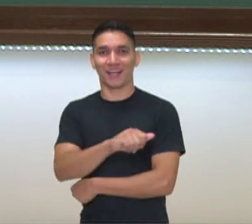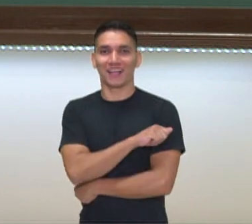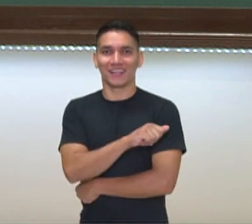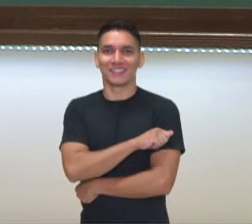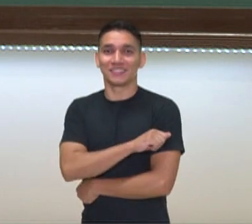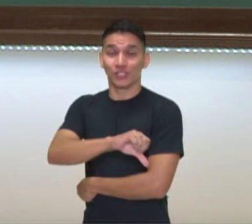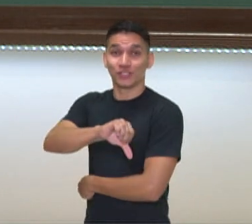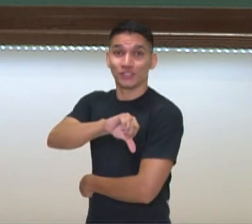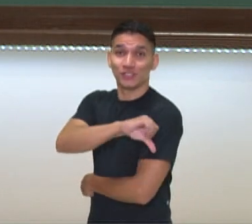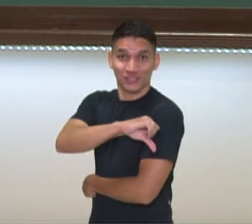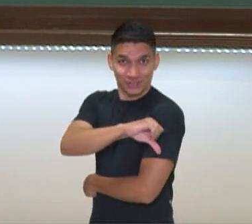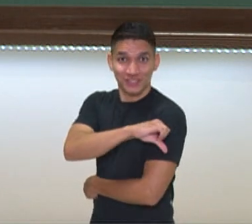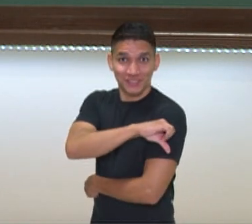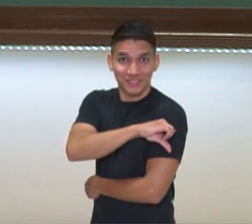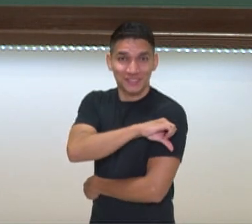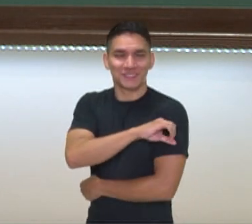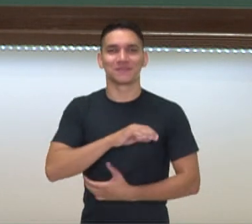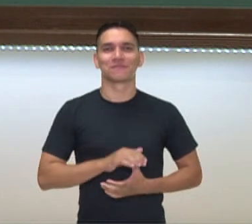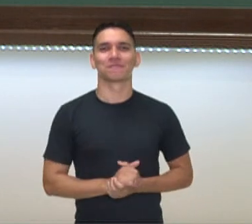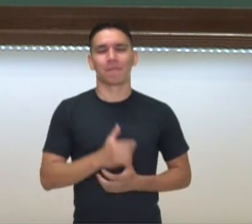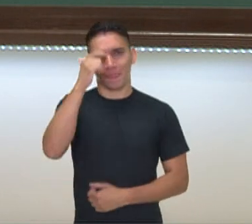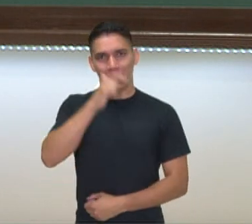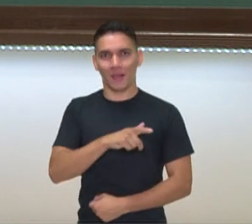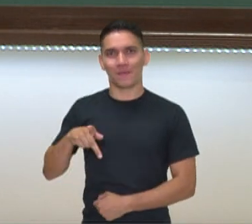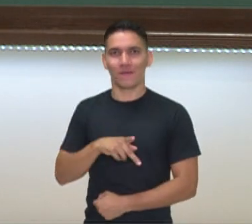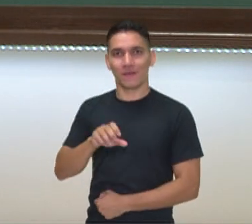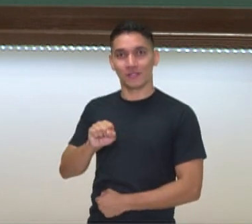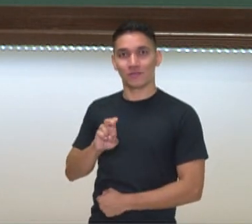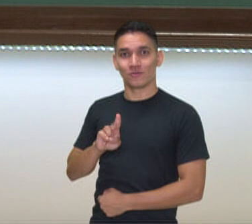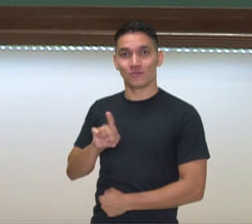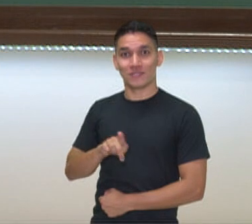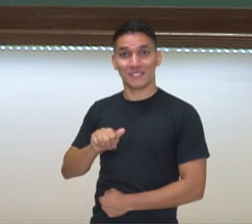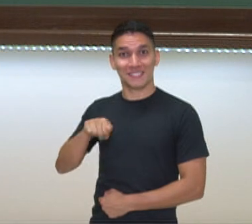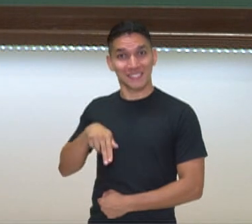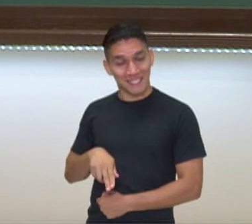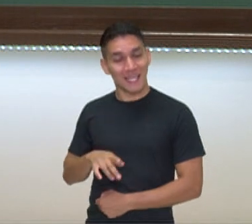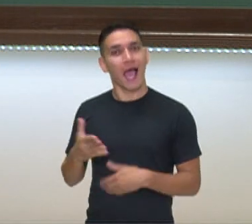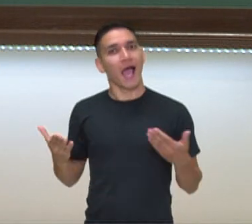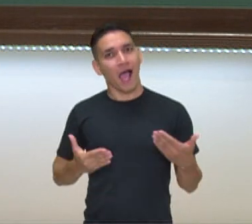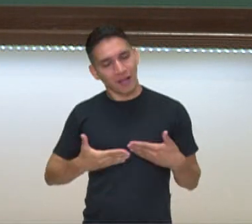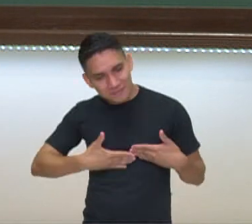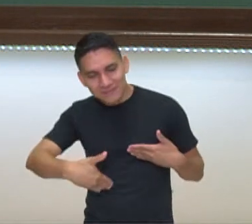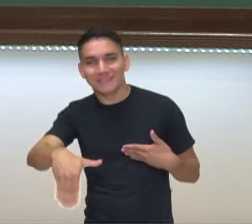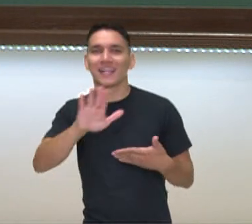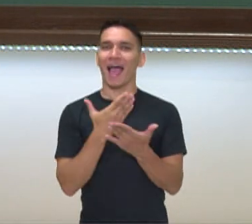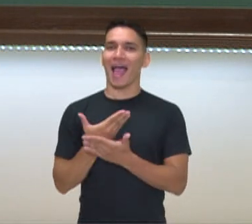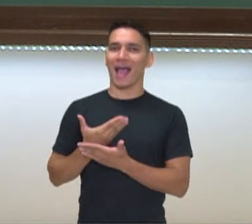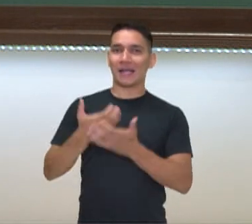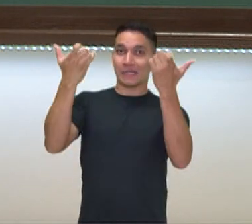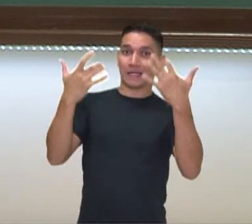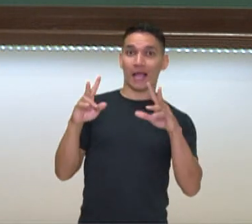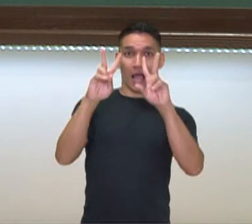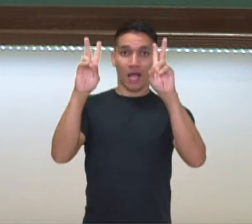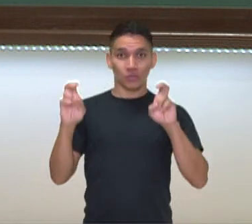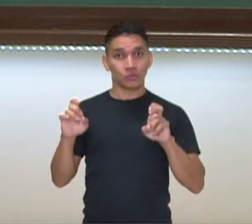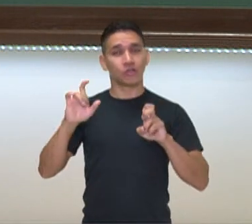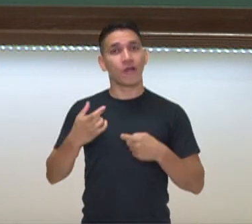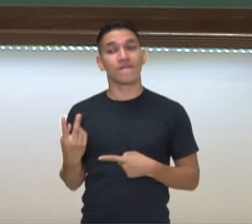estudantes do 9º ano do ensino fundamental. Eu sou a professora Susan dos Anjos e nesta aula nós vamos falar sobre